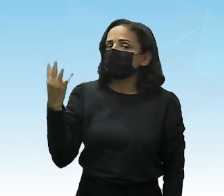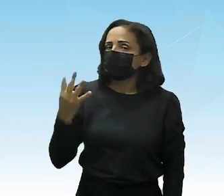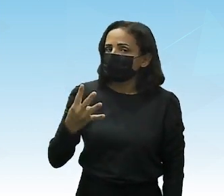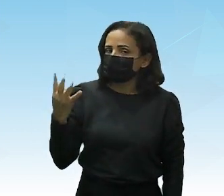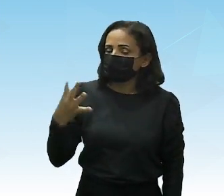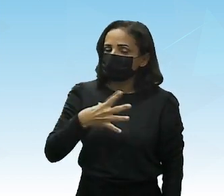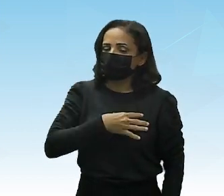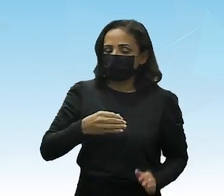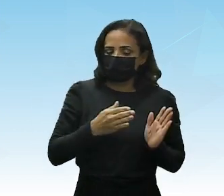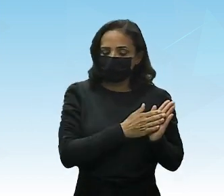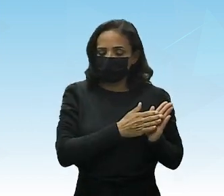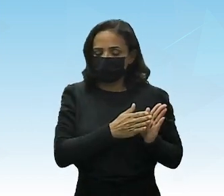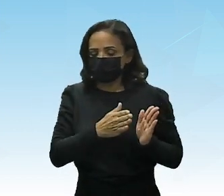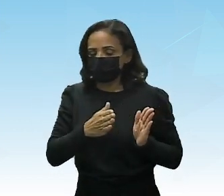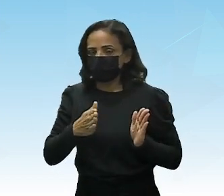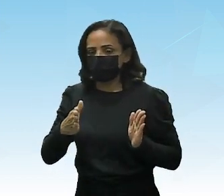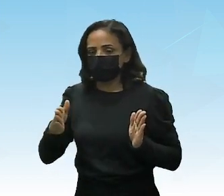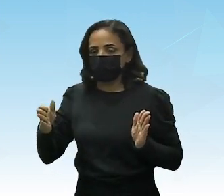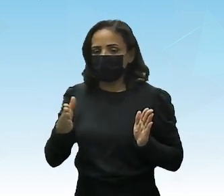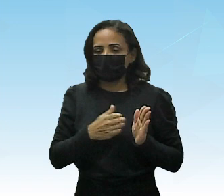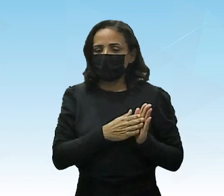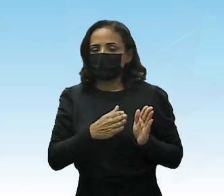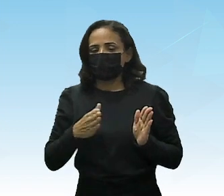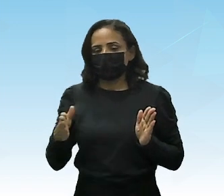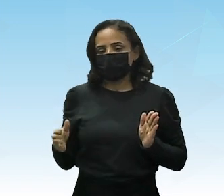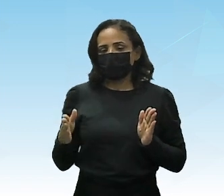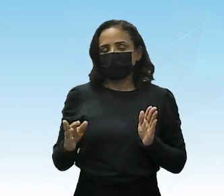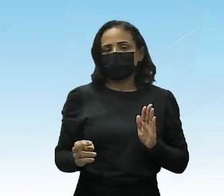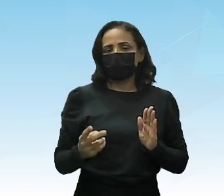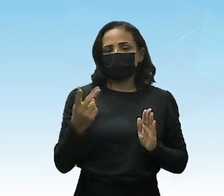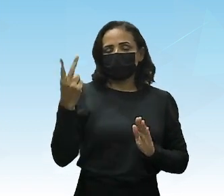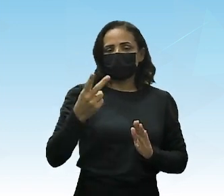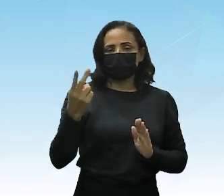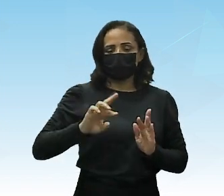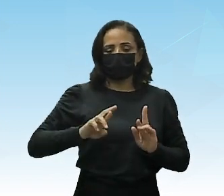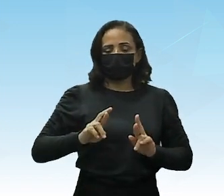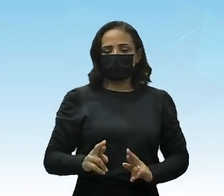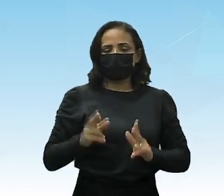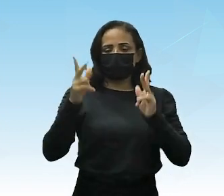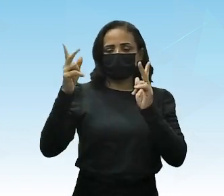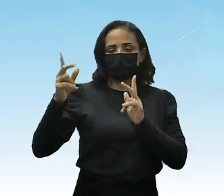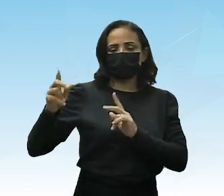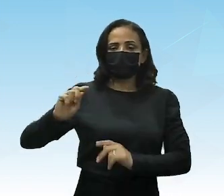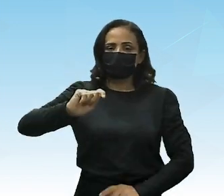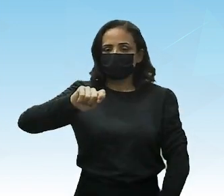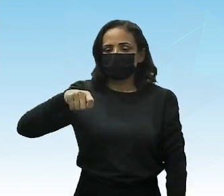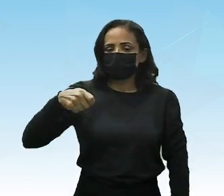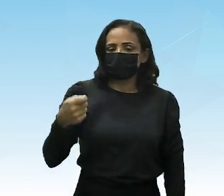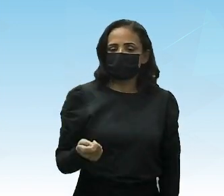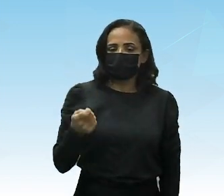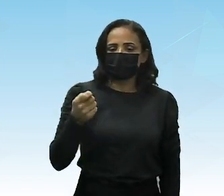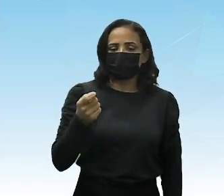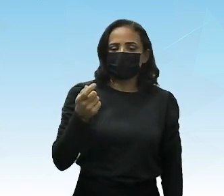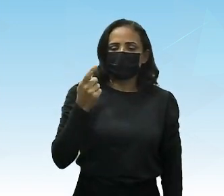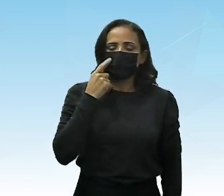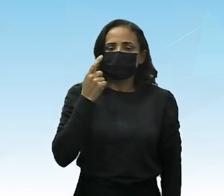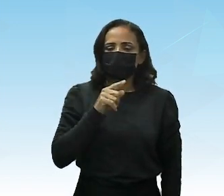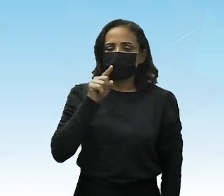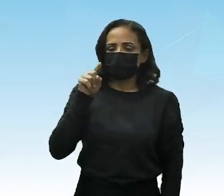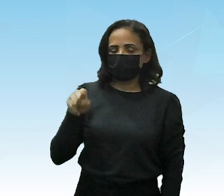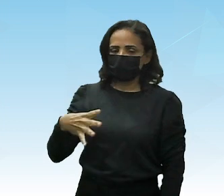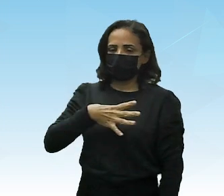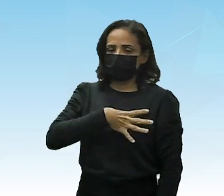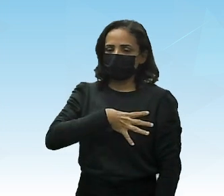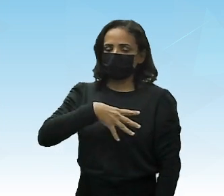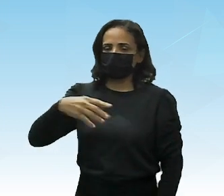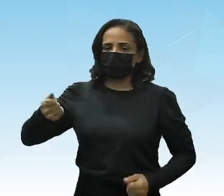de gestação, mas é o segundo diferente da mãe. Então esse quarto filho, ó, ele vai ser doente. Mas